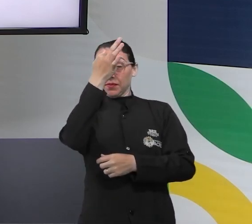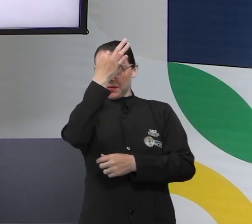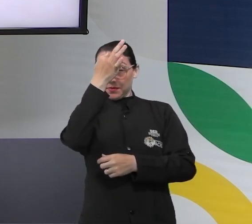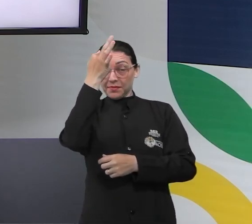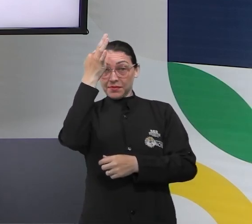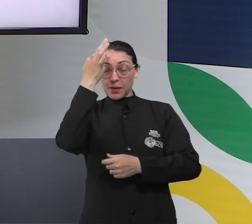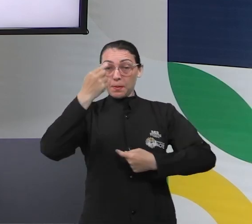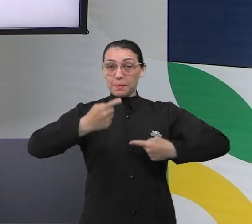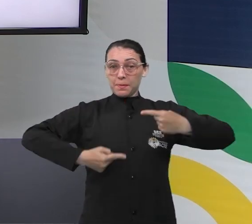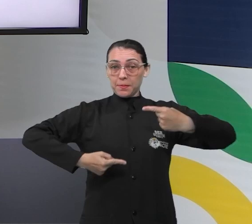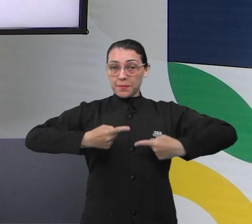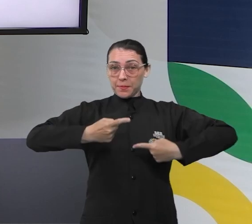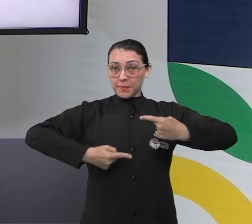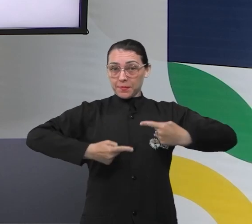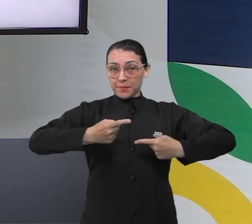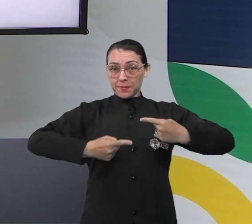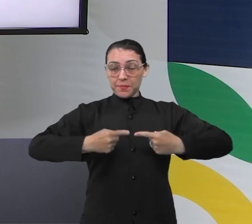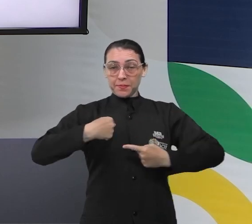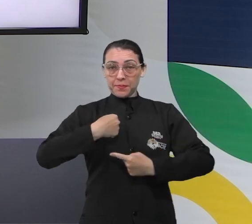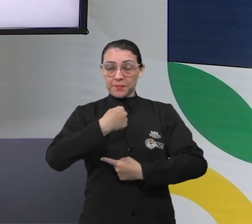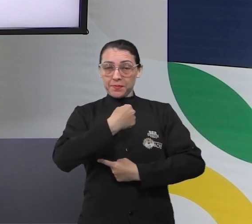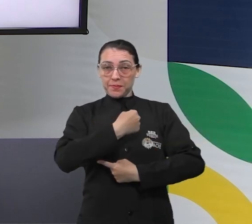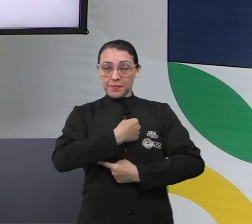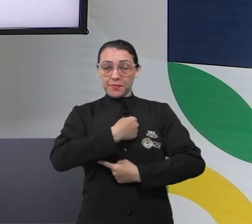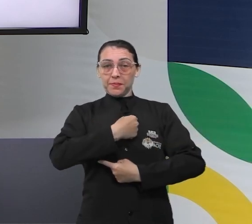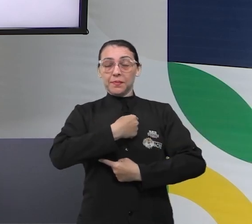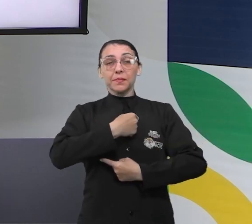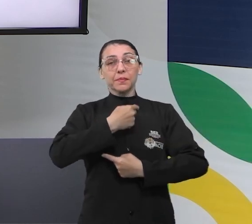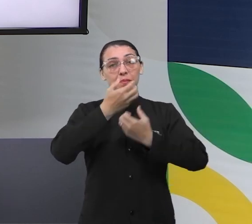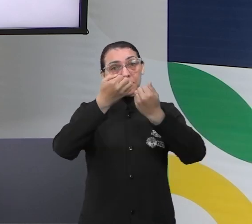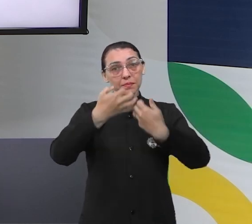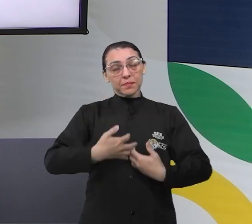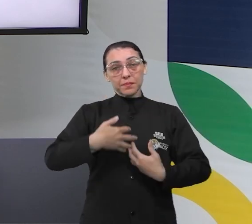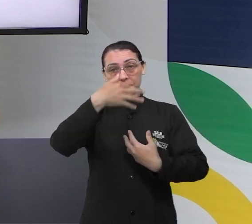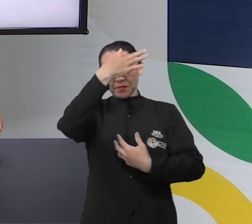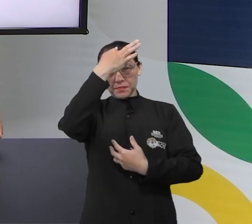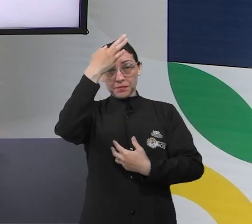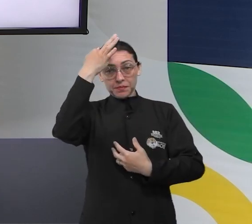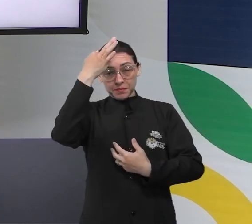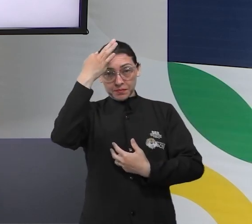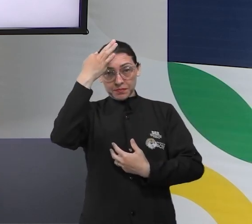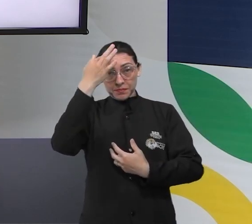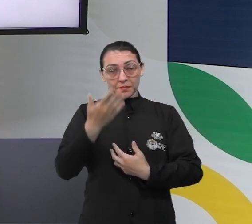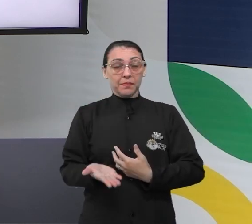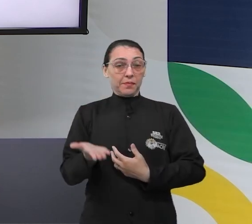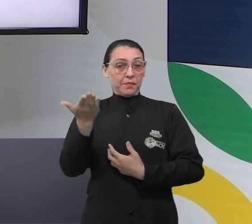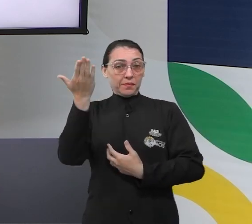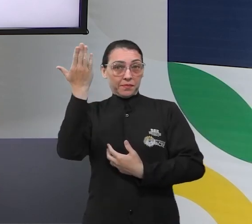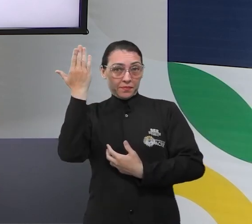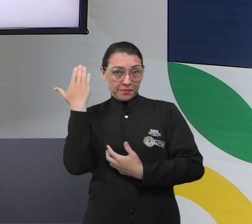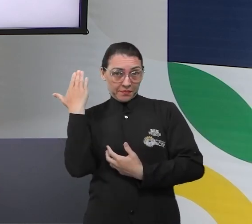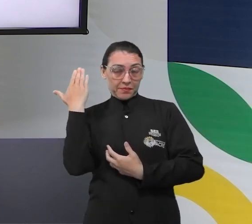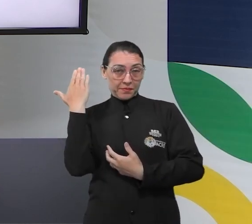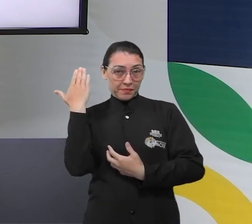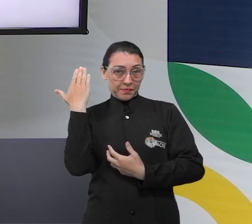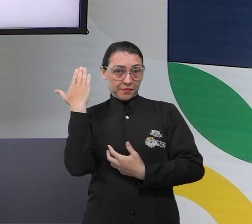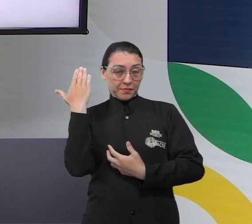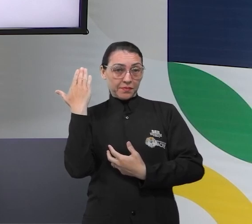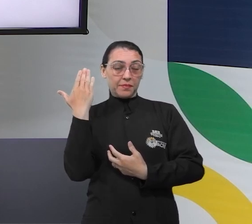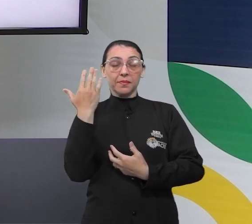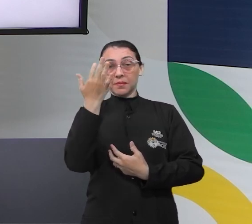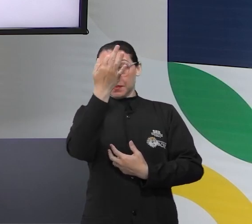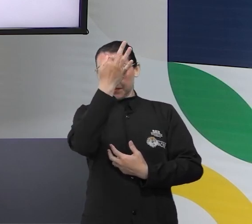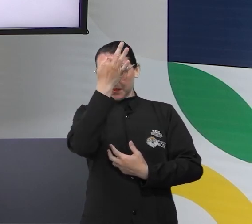filosofia política. Nós vamos tratar da filosofia política clássica, que é a filosofia antiga, e